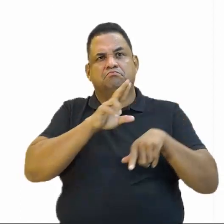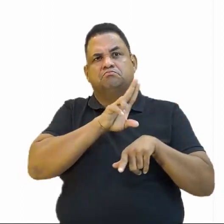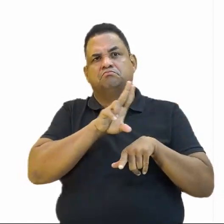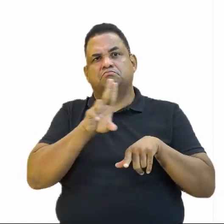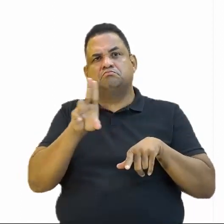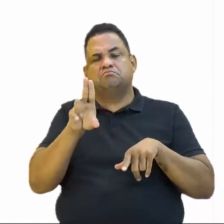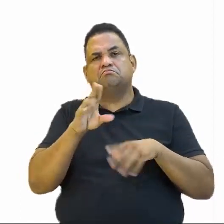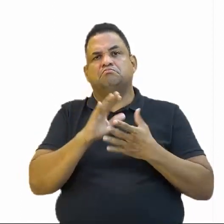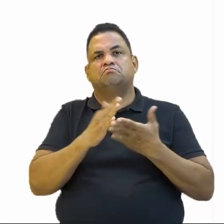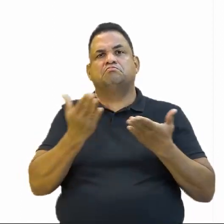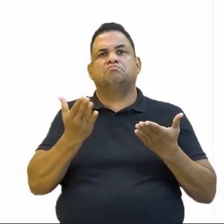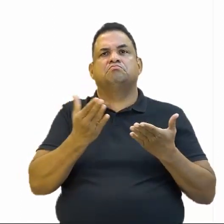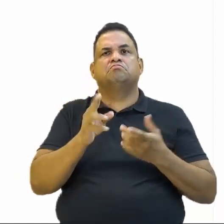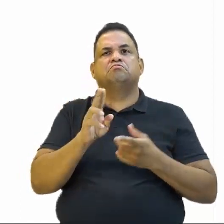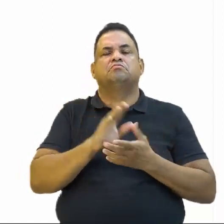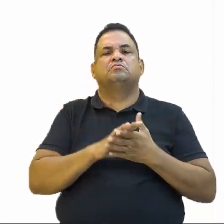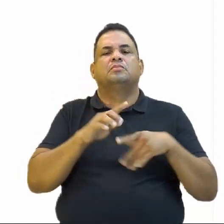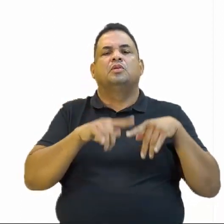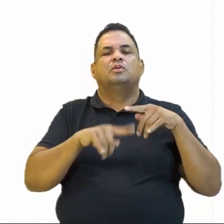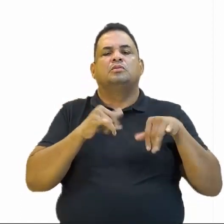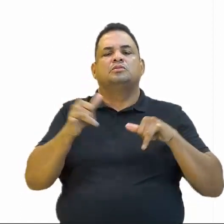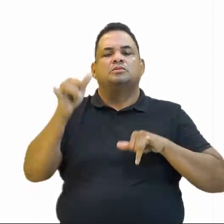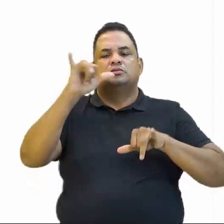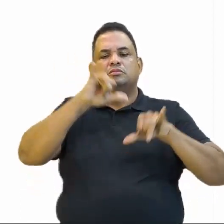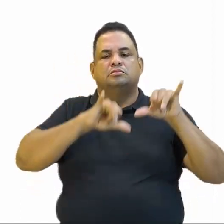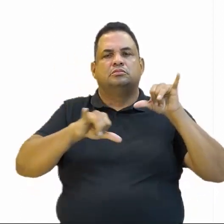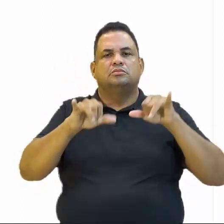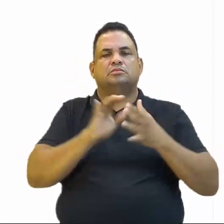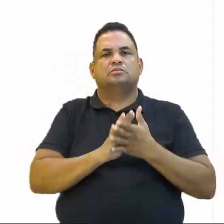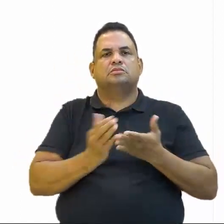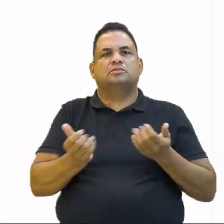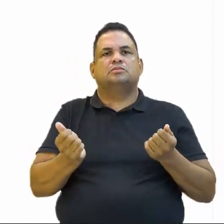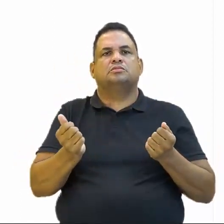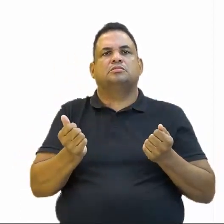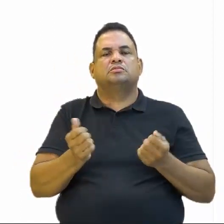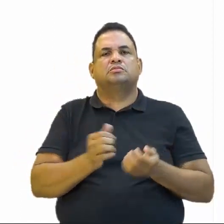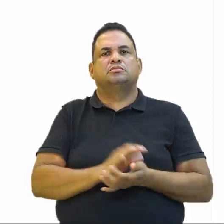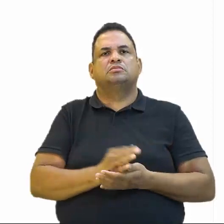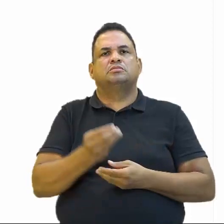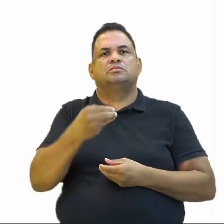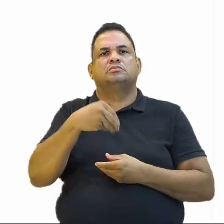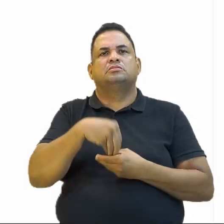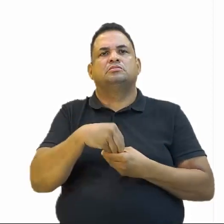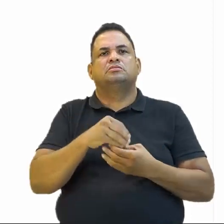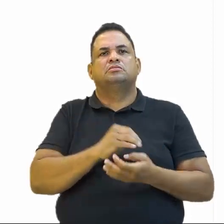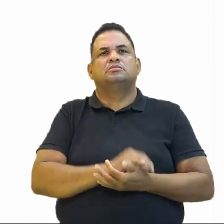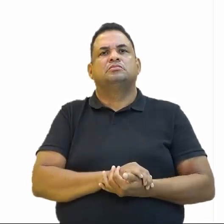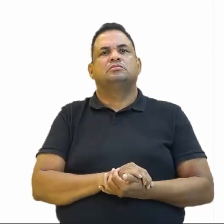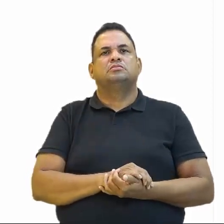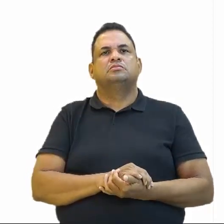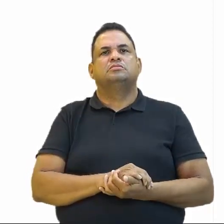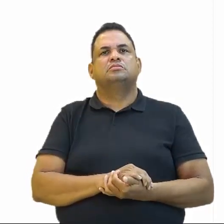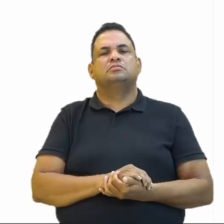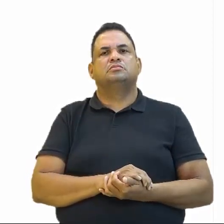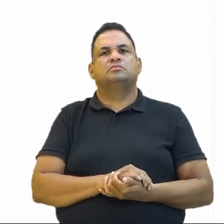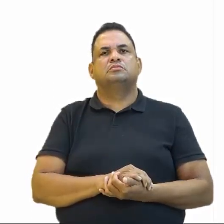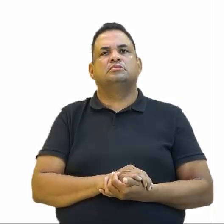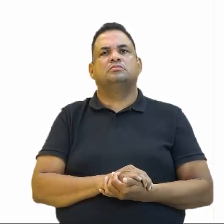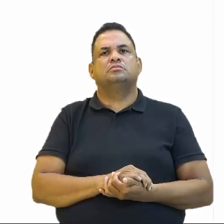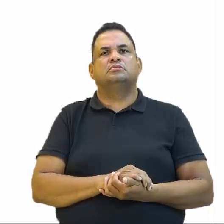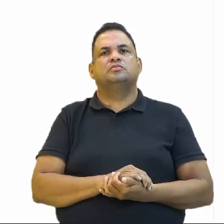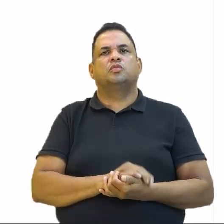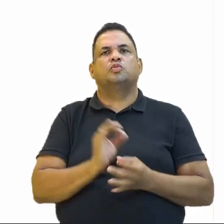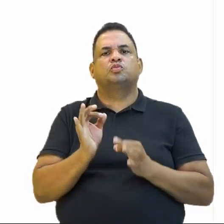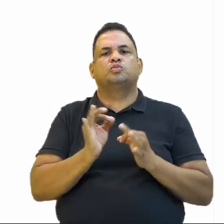e os elementos que estão fazendo parte dela. Olha só o que diz essa questão da Santa Casa. Um